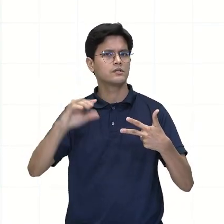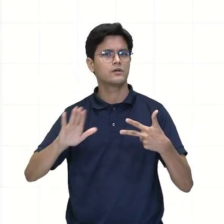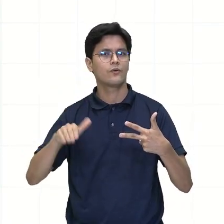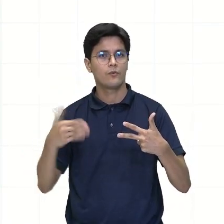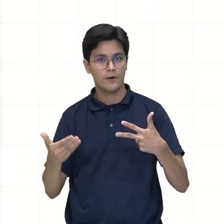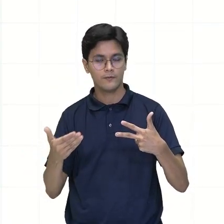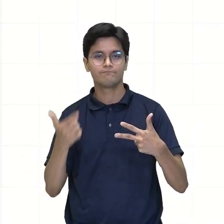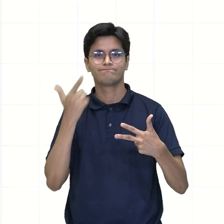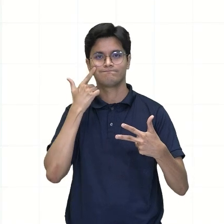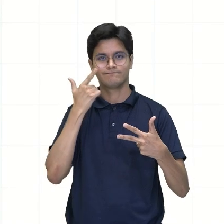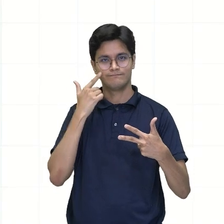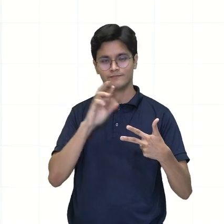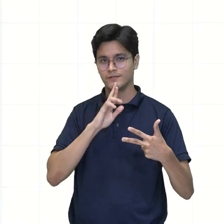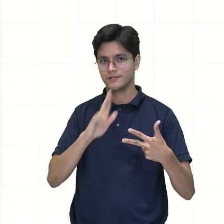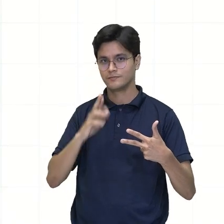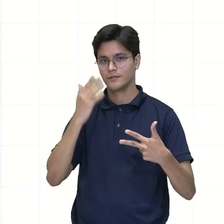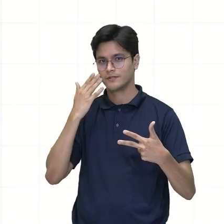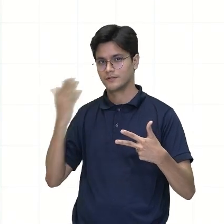a resposta?